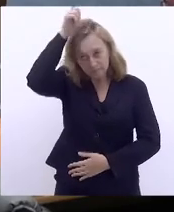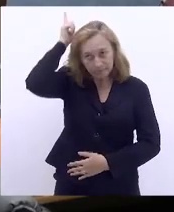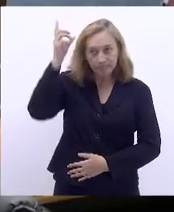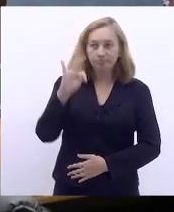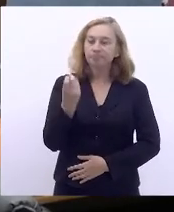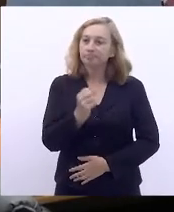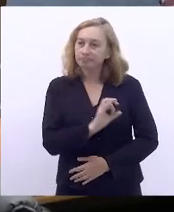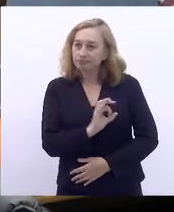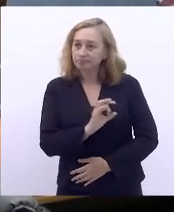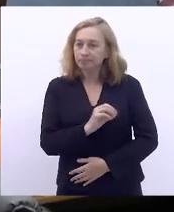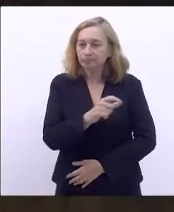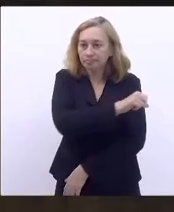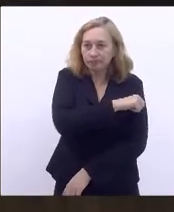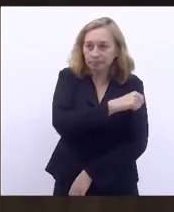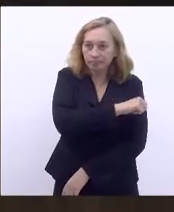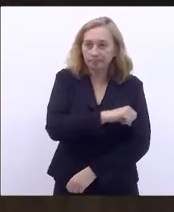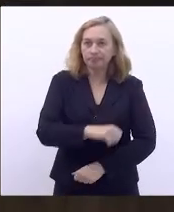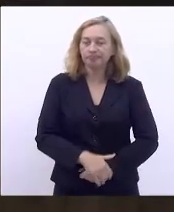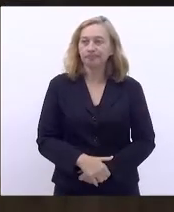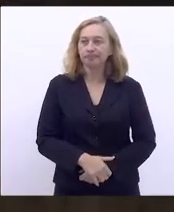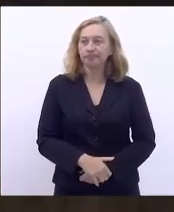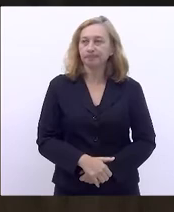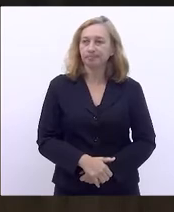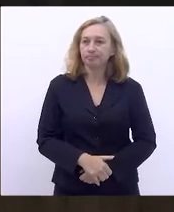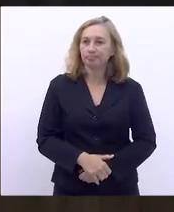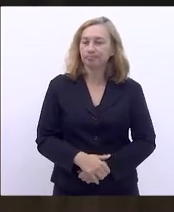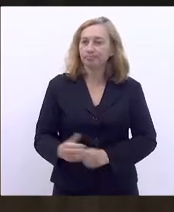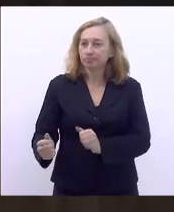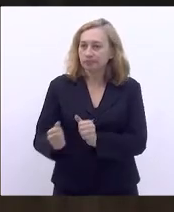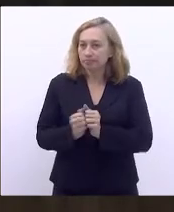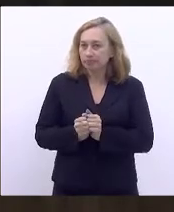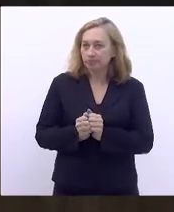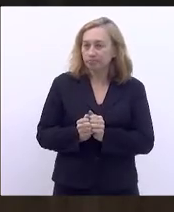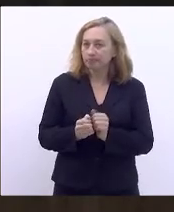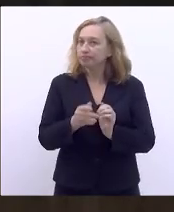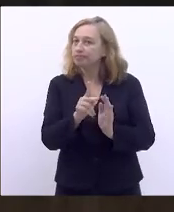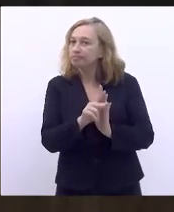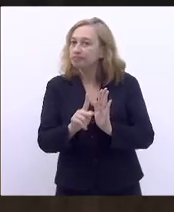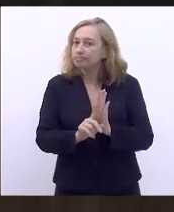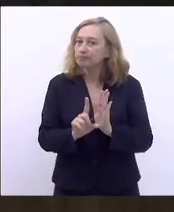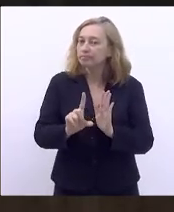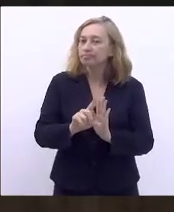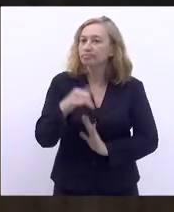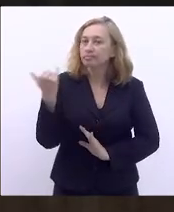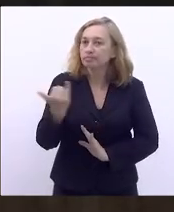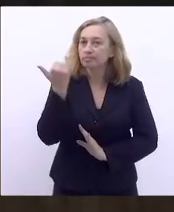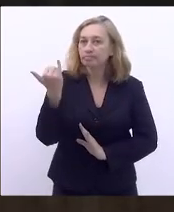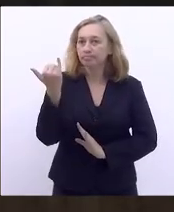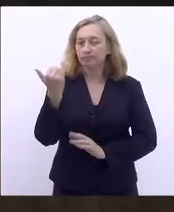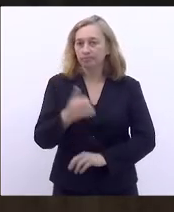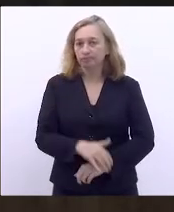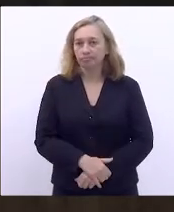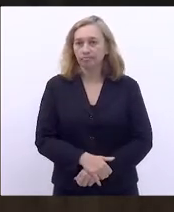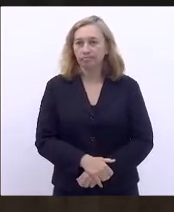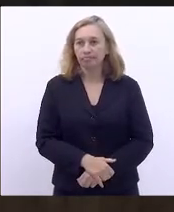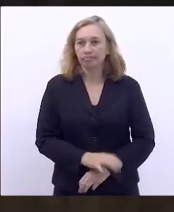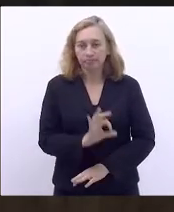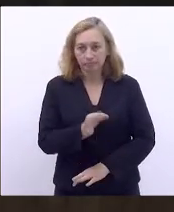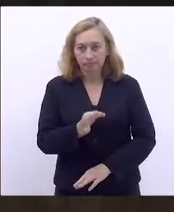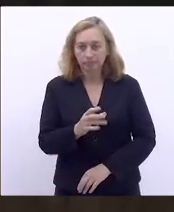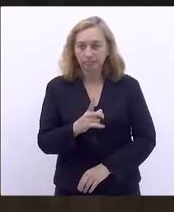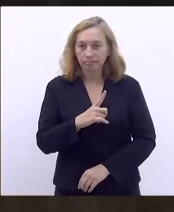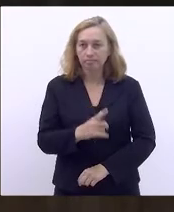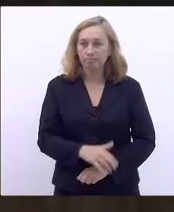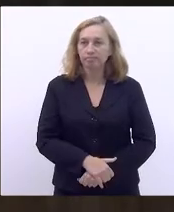enfermeira Rejane, porque me associei a esse projeto muito importante que confere